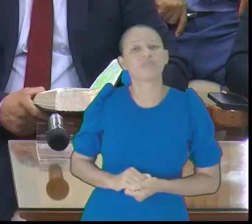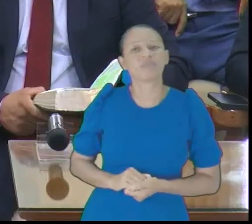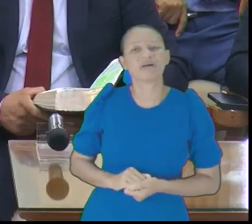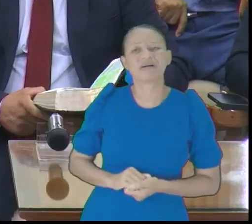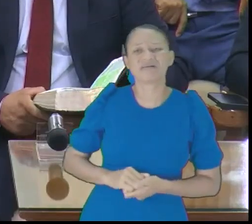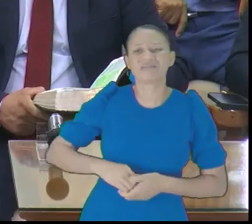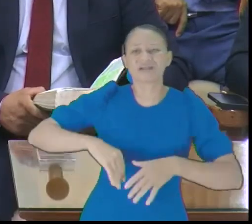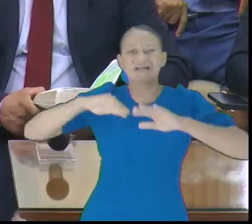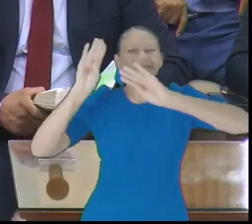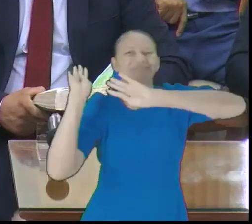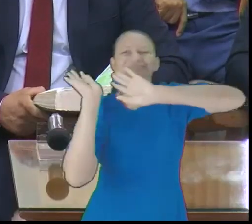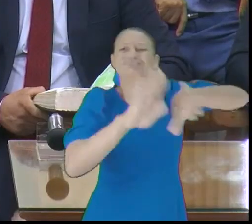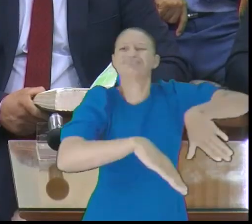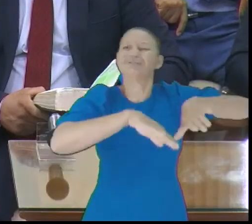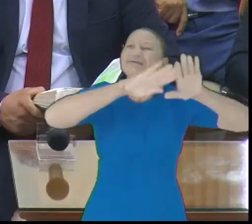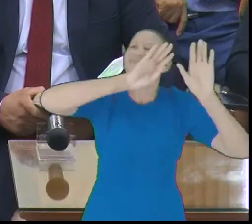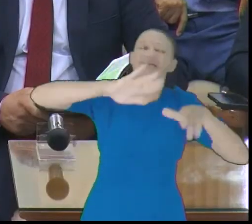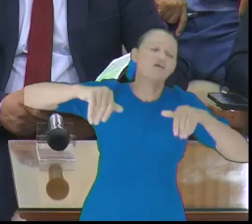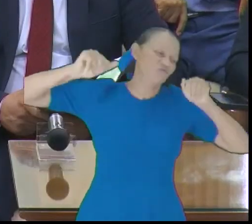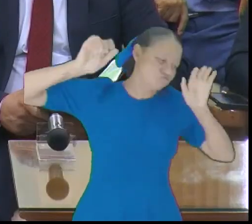Enxotava aquelas aves.